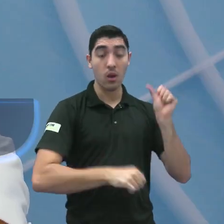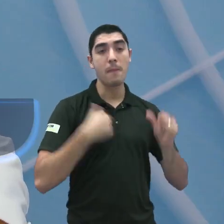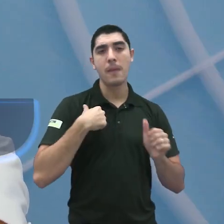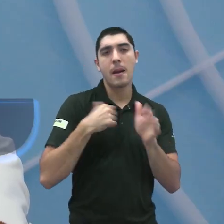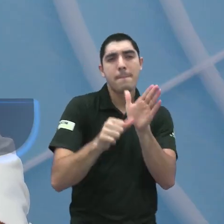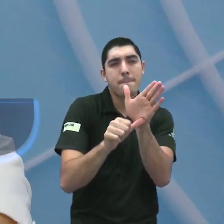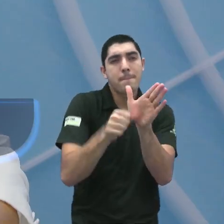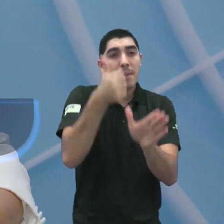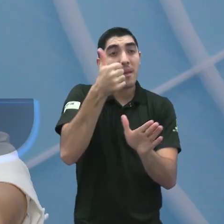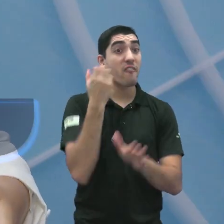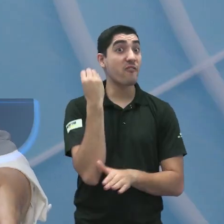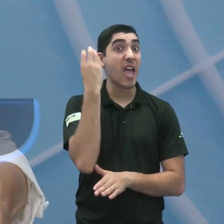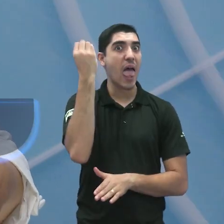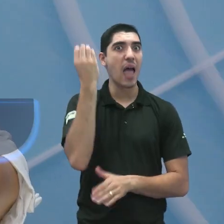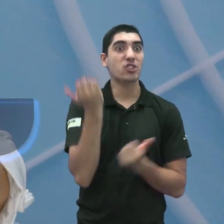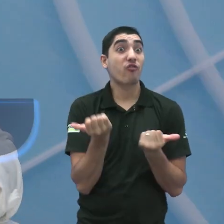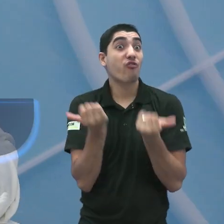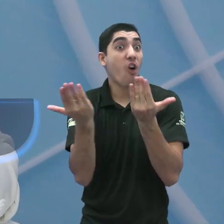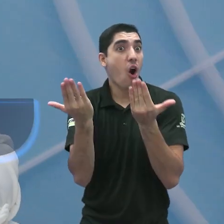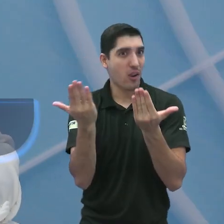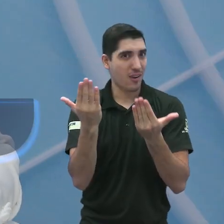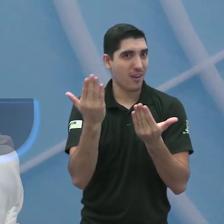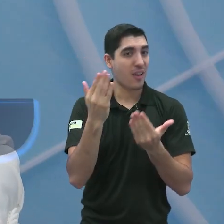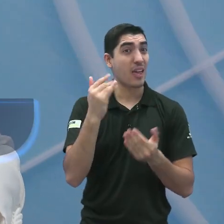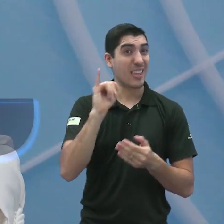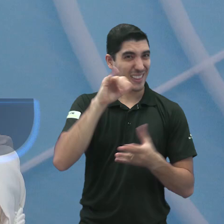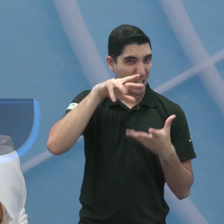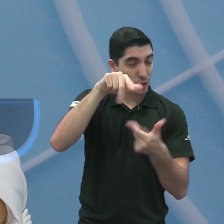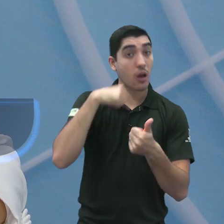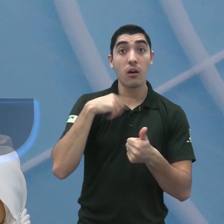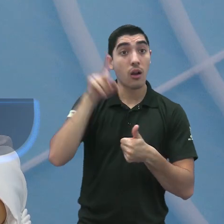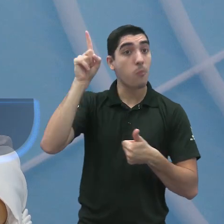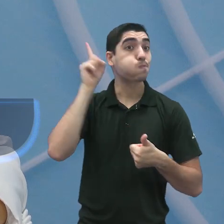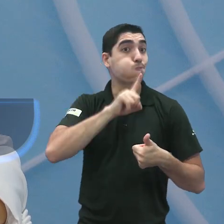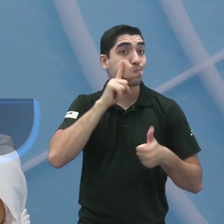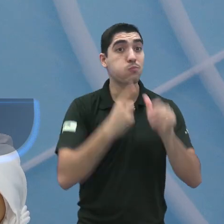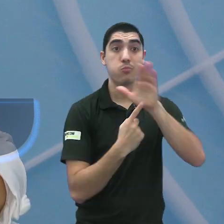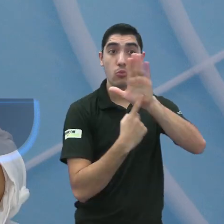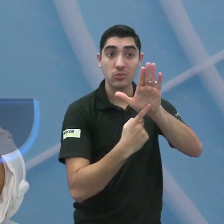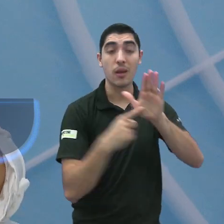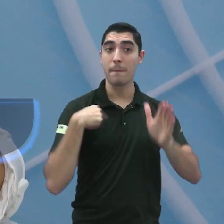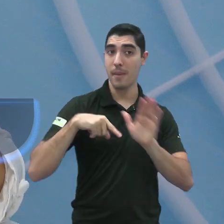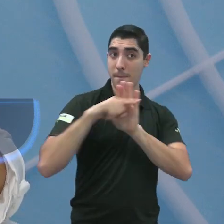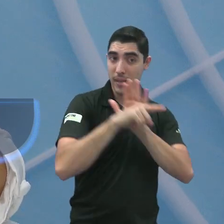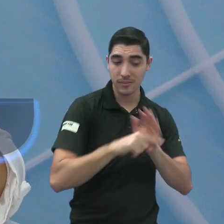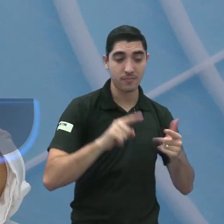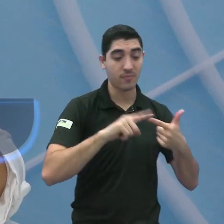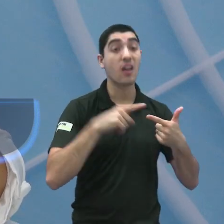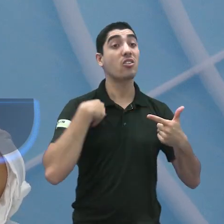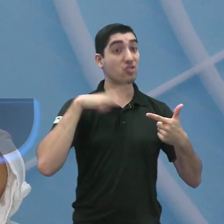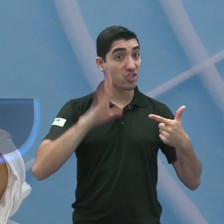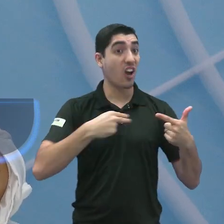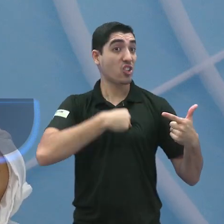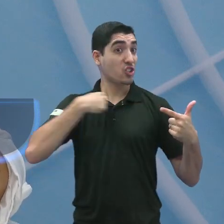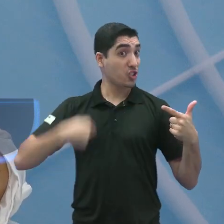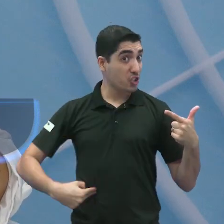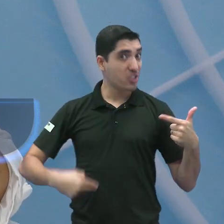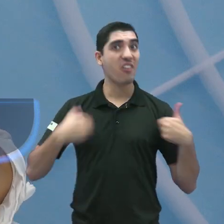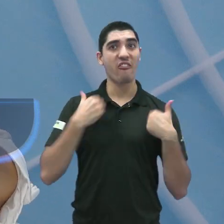trabalho nos Estados Unidos. Fui depois para a China apresentar também um trabalho. Então, assim, isso me deu